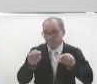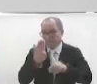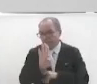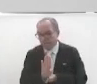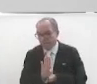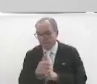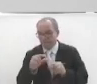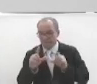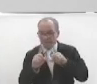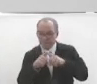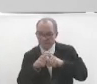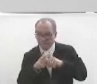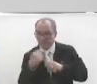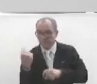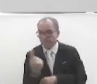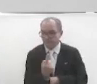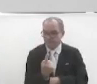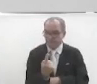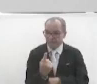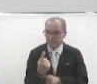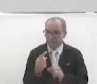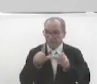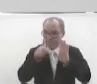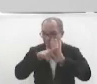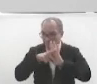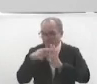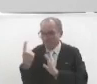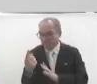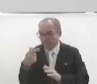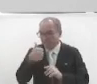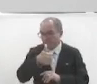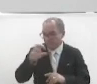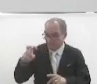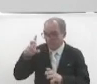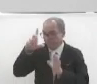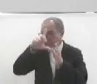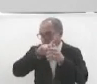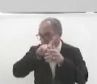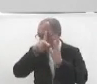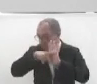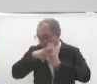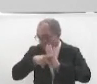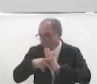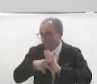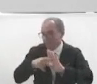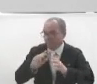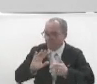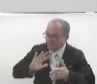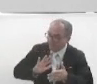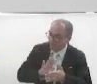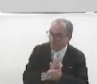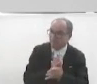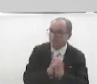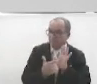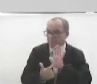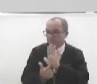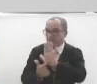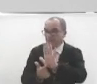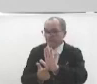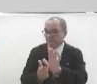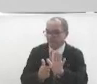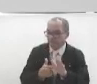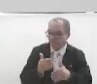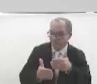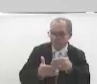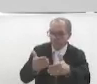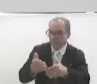B do inciso primeiro e do parágrafo primeiro do artigo 15º do projeto de lei Supra citado da progressão da